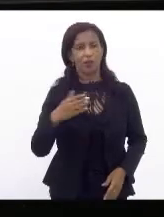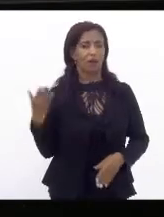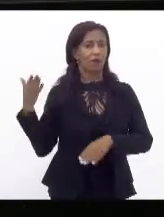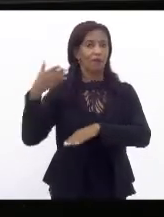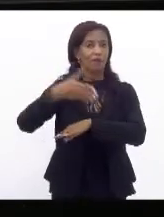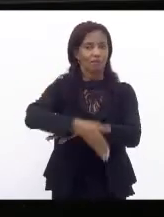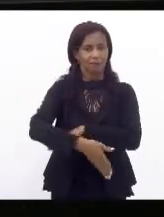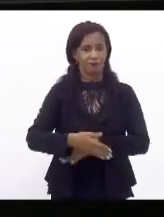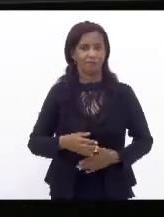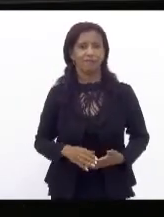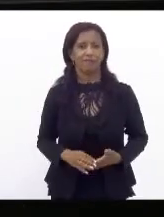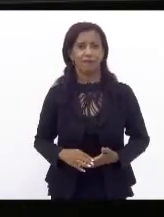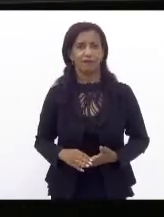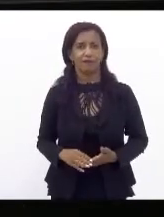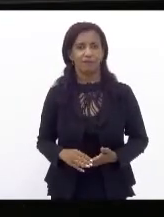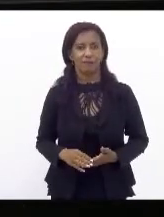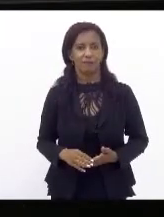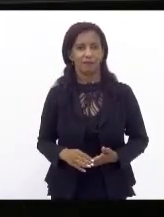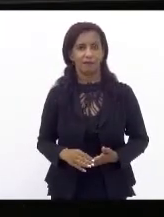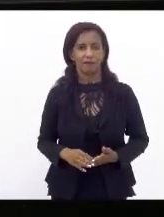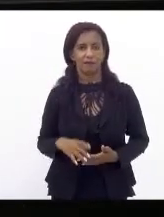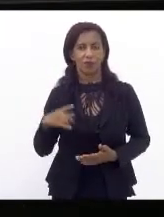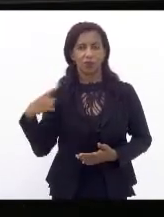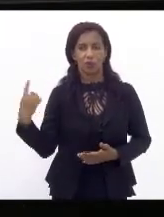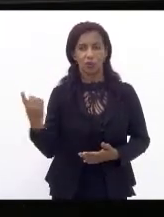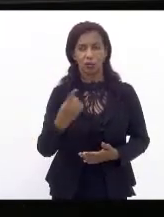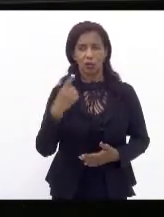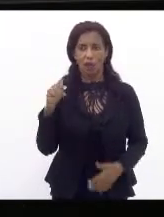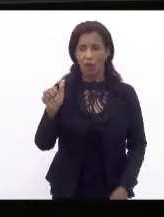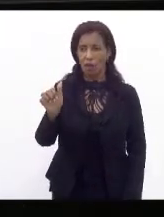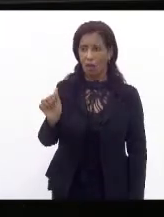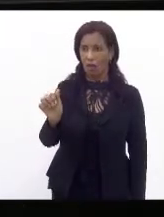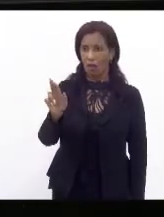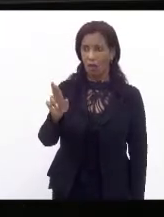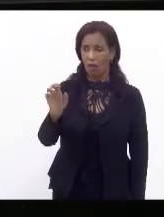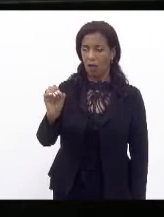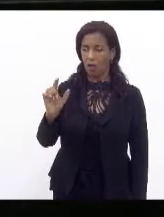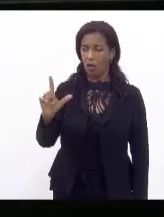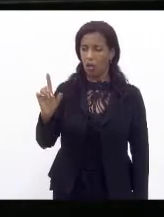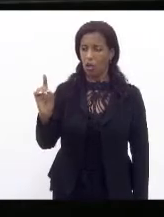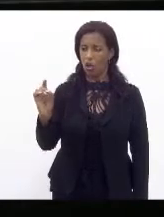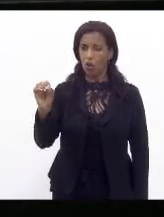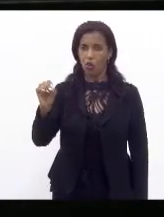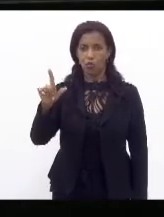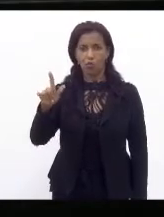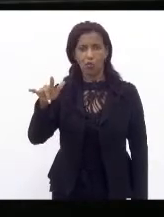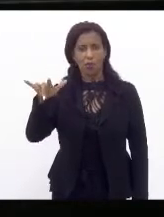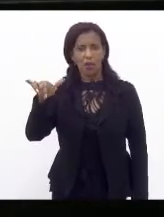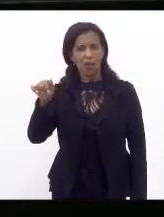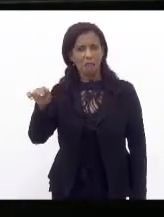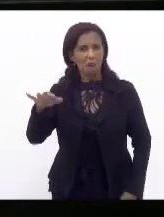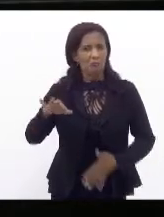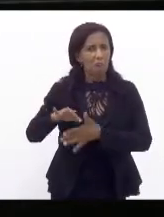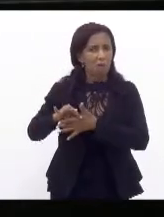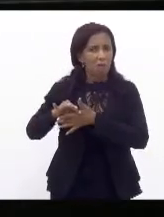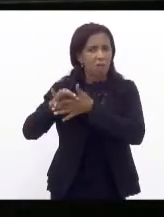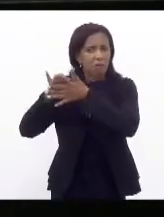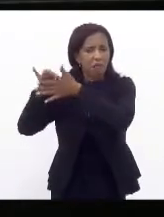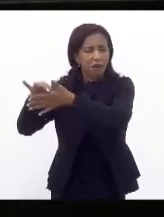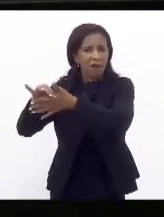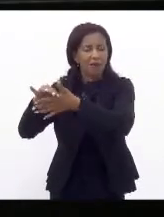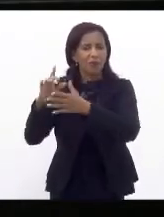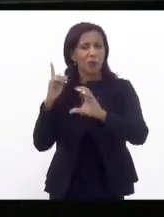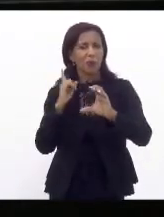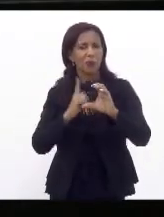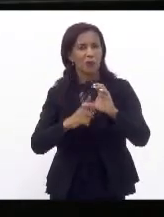assumir o poder. O nosso querido Haroldo Lima, uma grande liderança do Partido